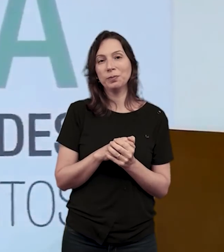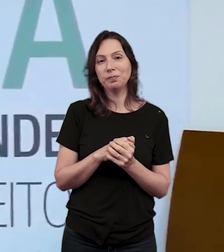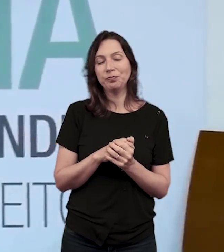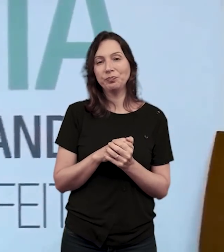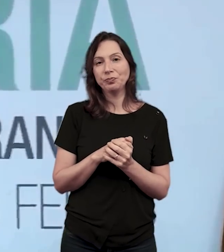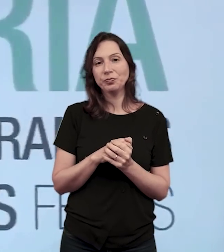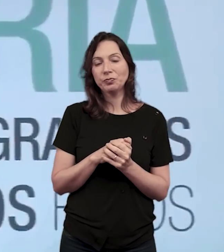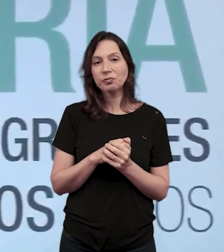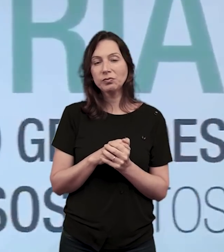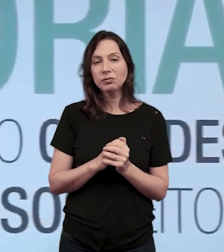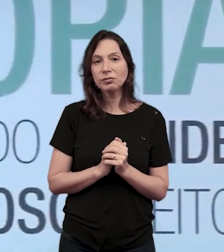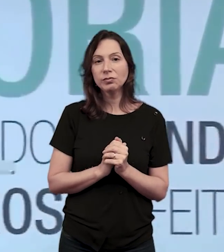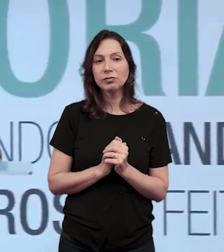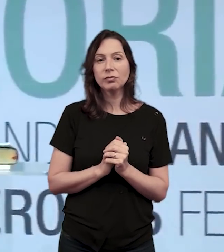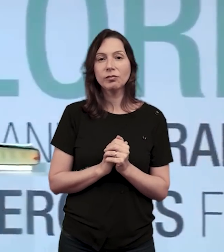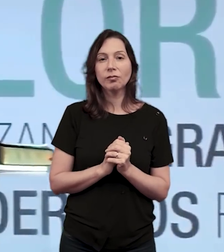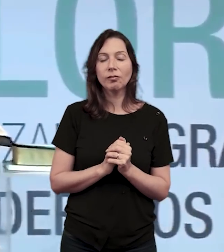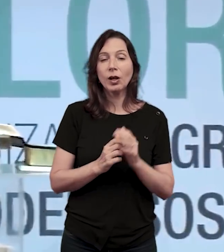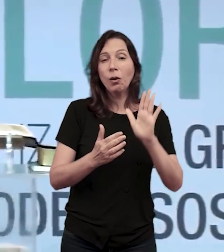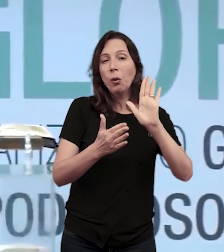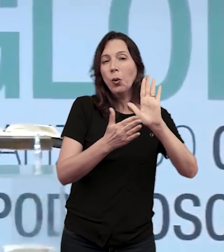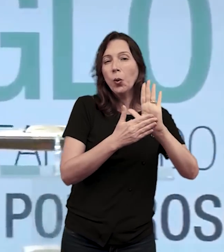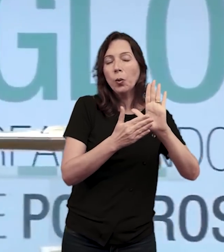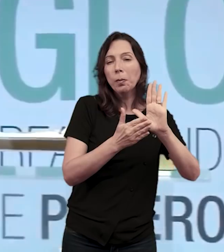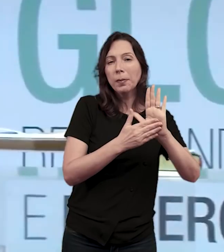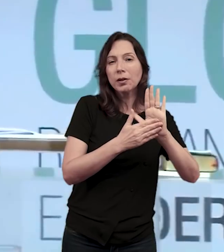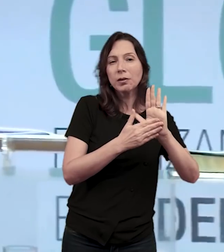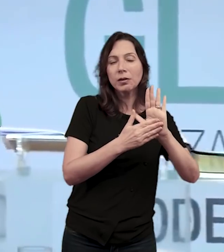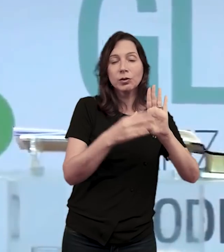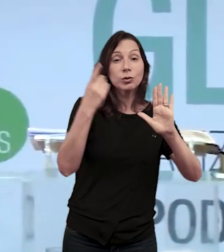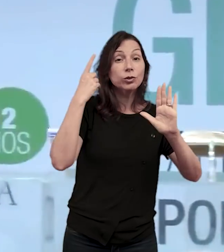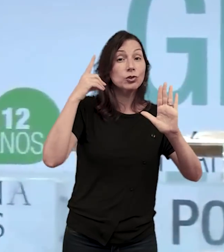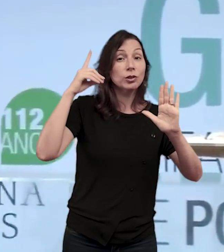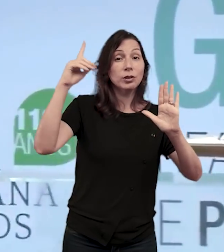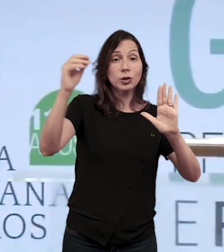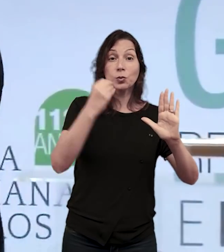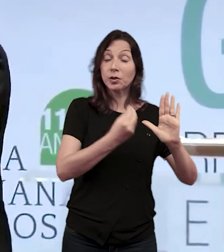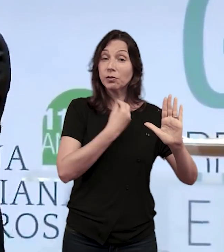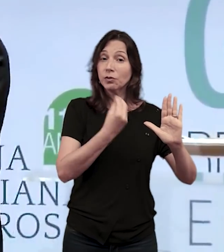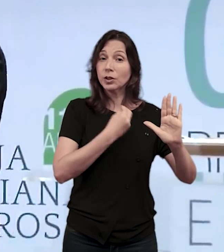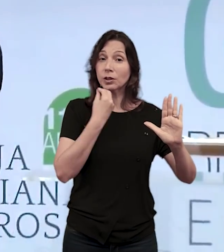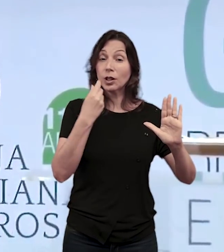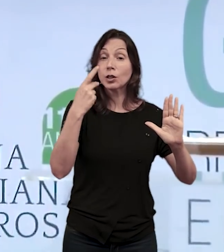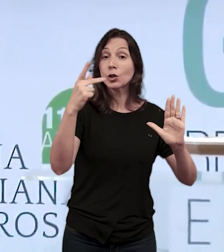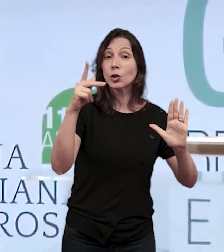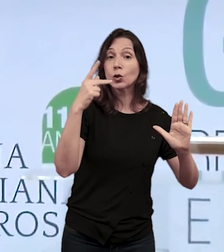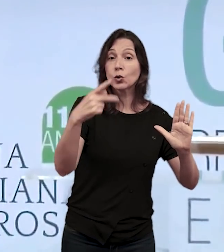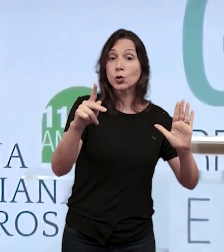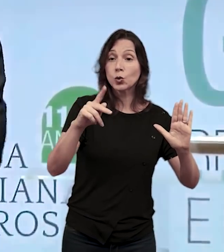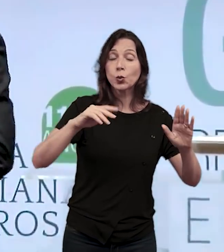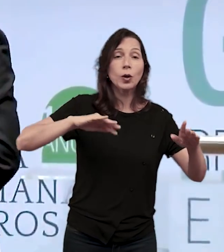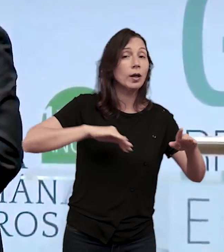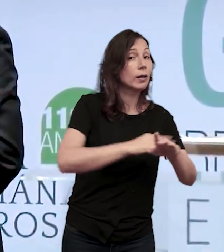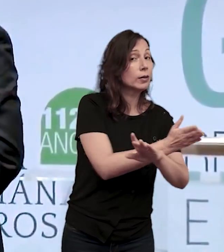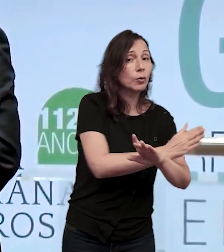seja Deus! O plano de Deus na sua vida não pode ser